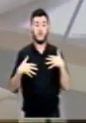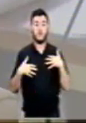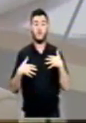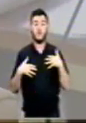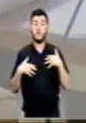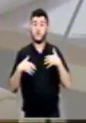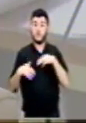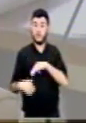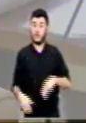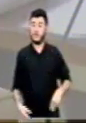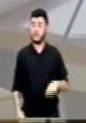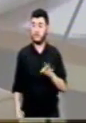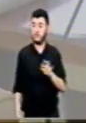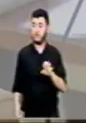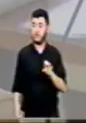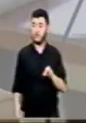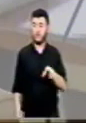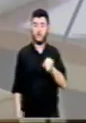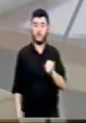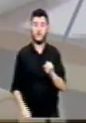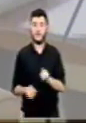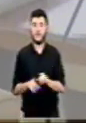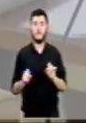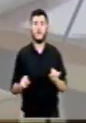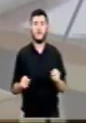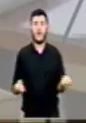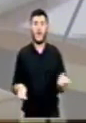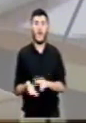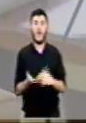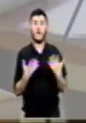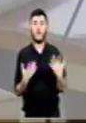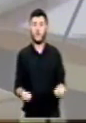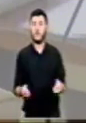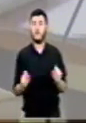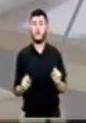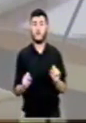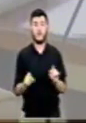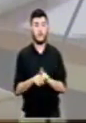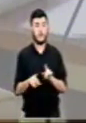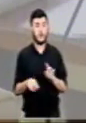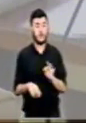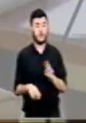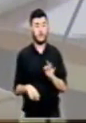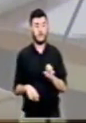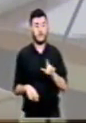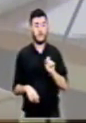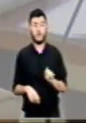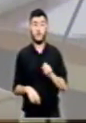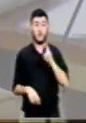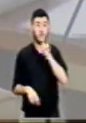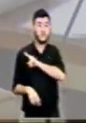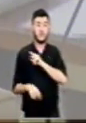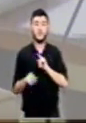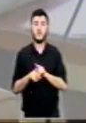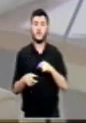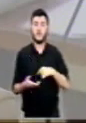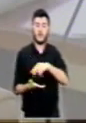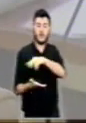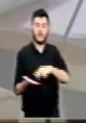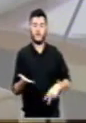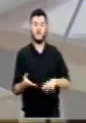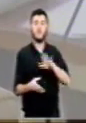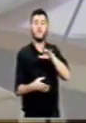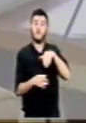em que acolheu a tutela de urgência e, me escuso da leitura, consta, portanto, do voto. Por isso,